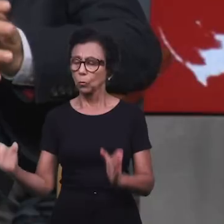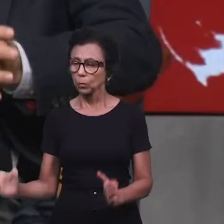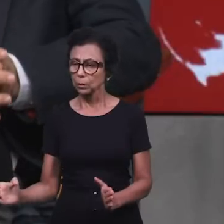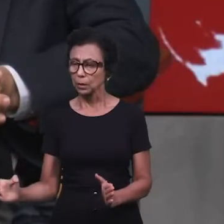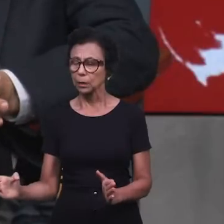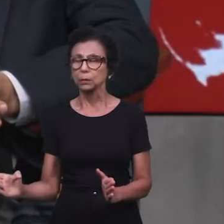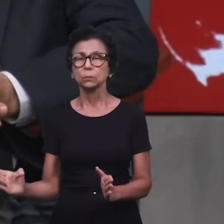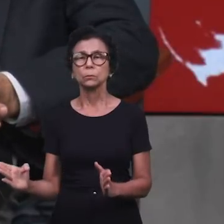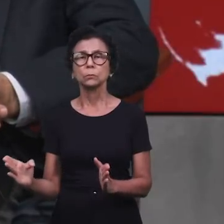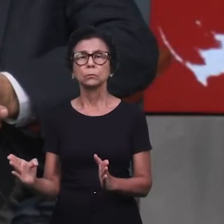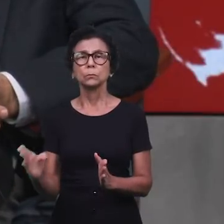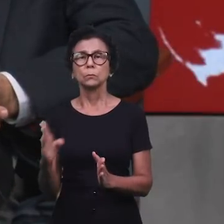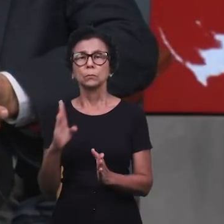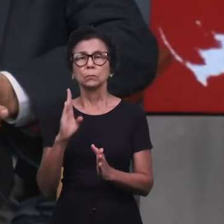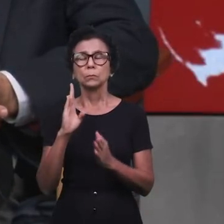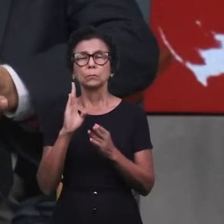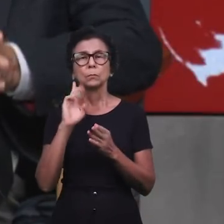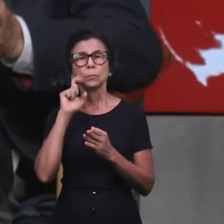naquele momento ali?